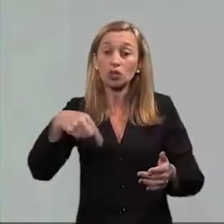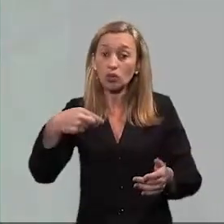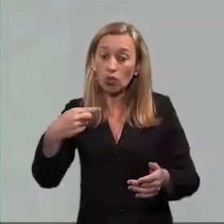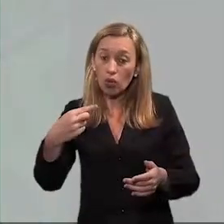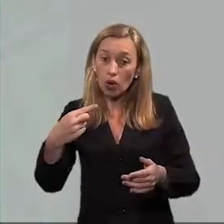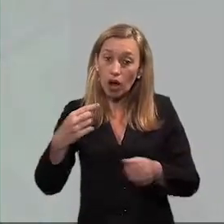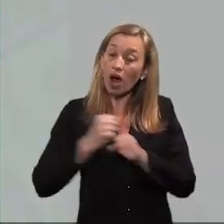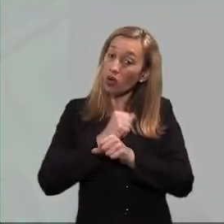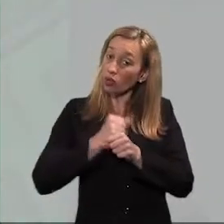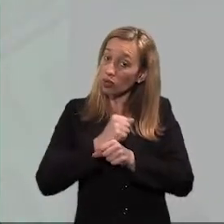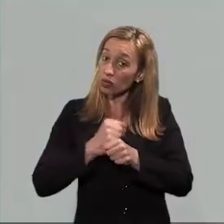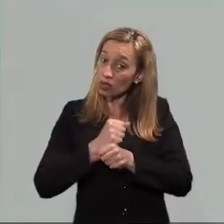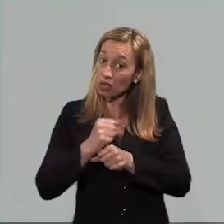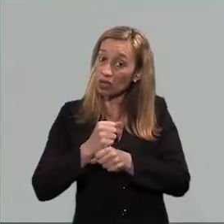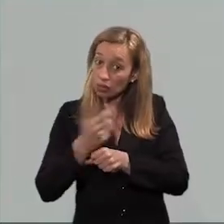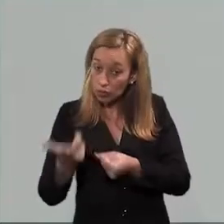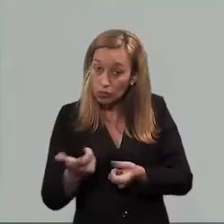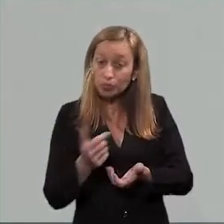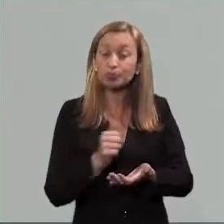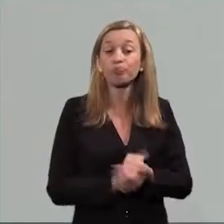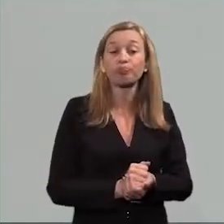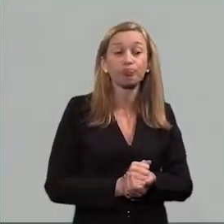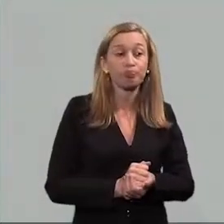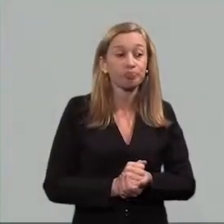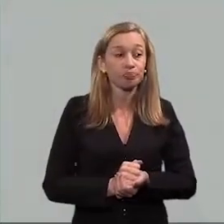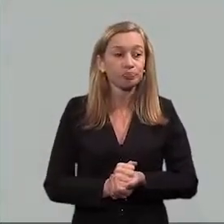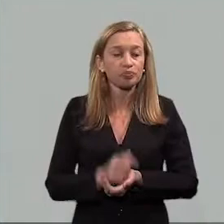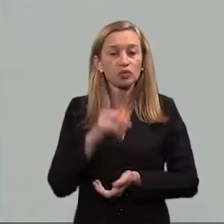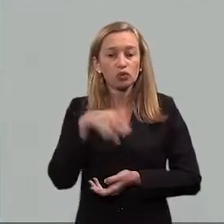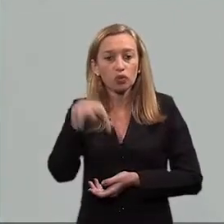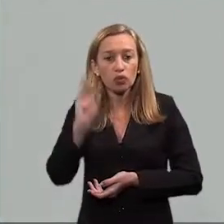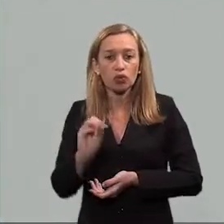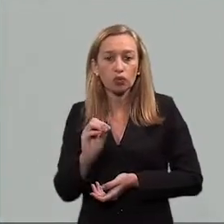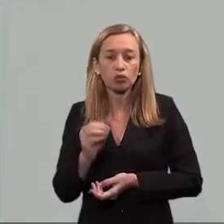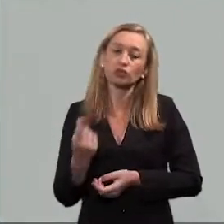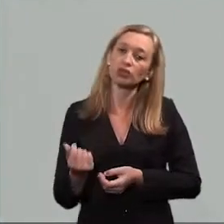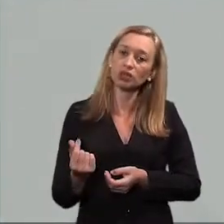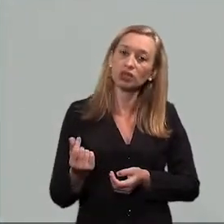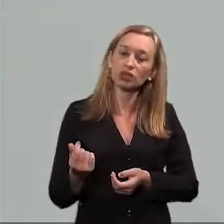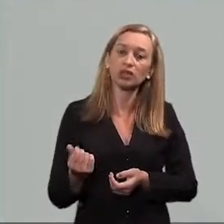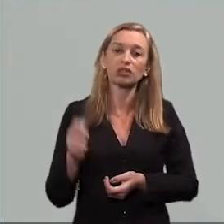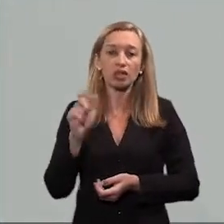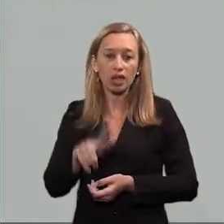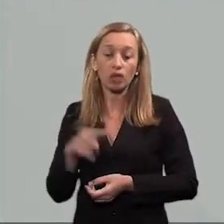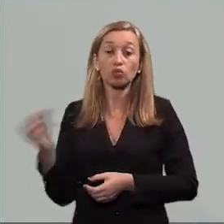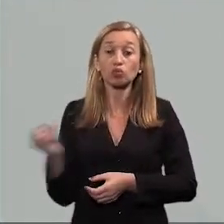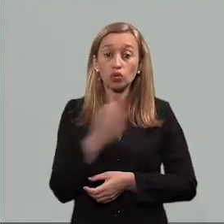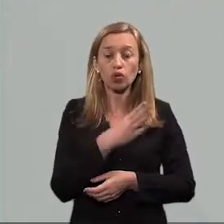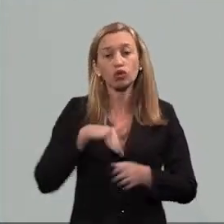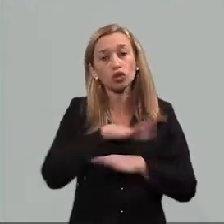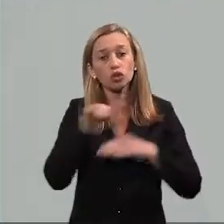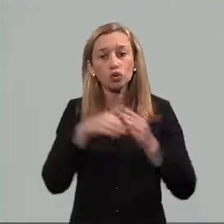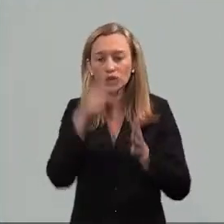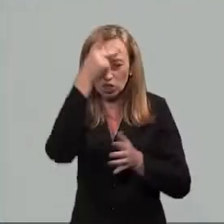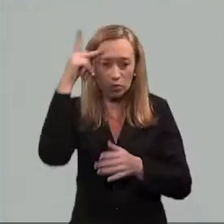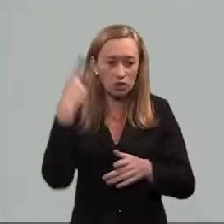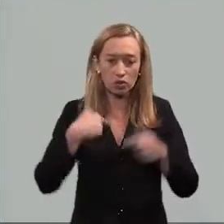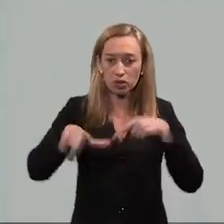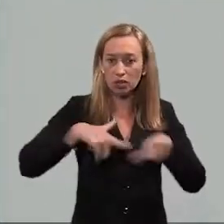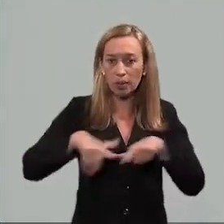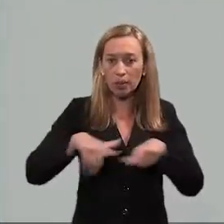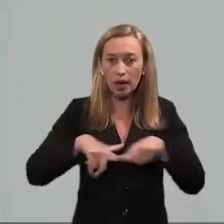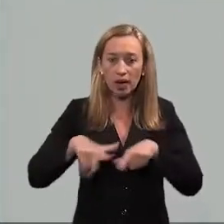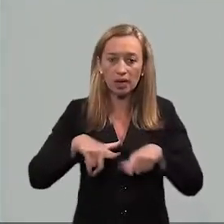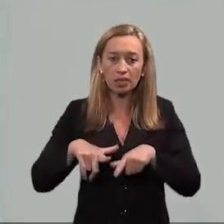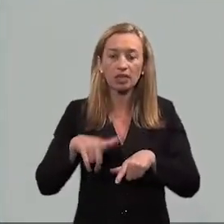os servidores daqui a algumas décadas, no fundo financeiro, que é esse fundo novo, onde todos os